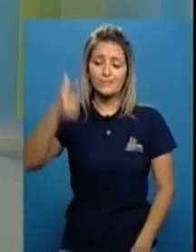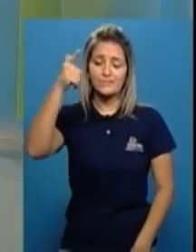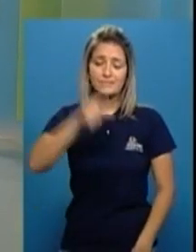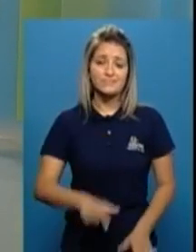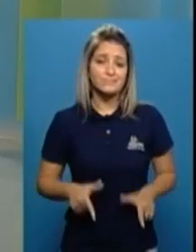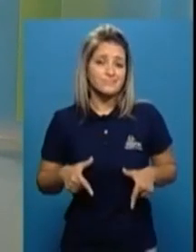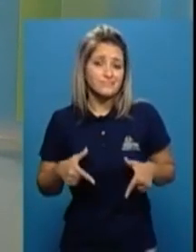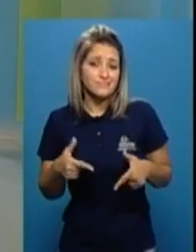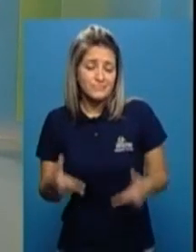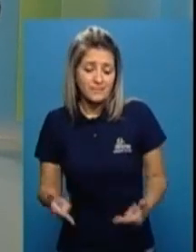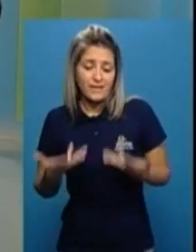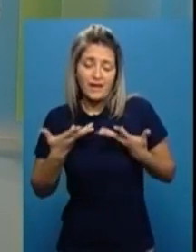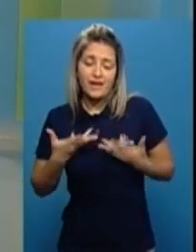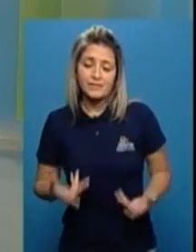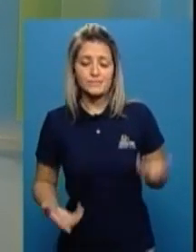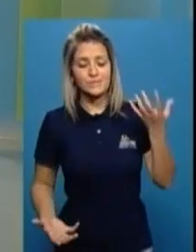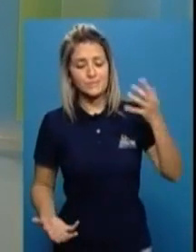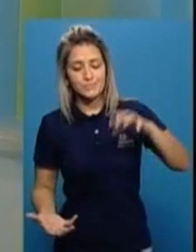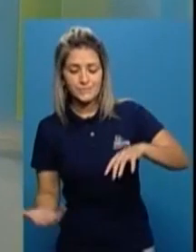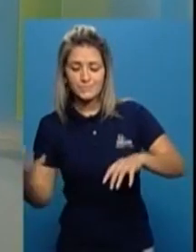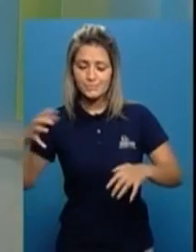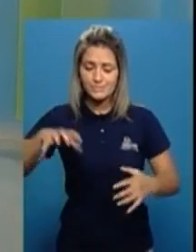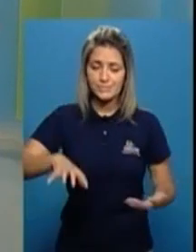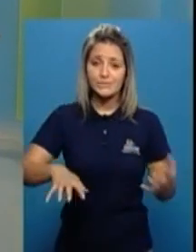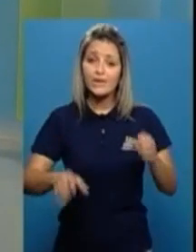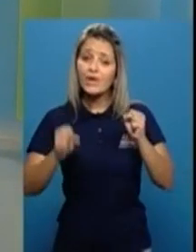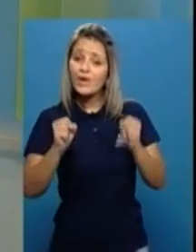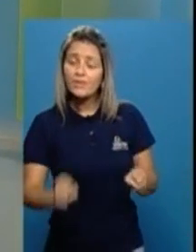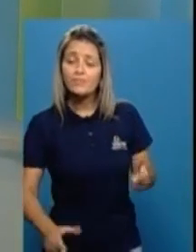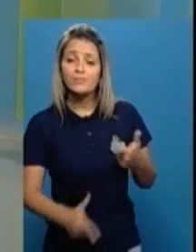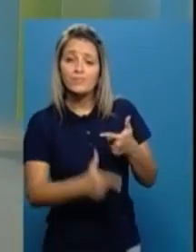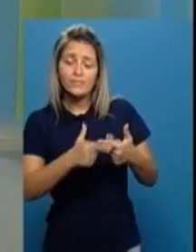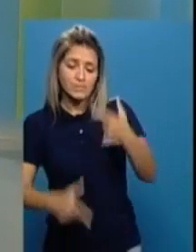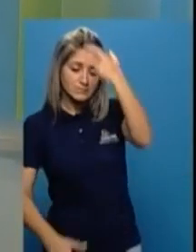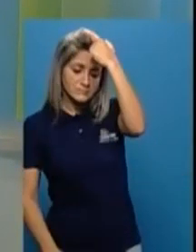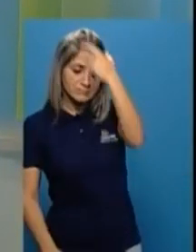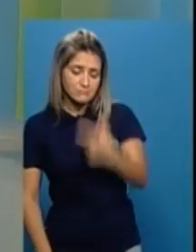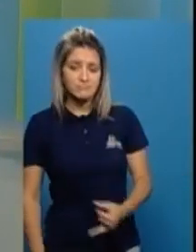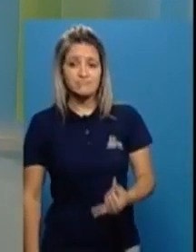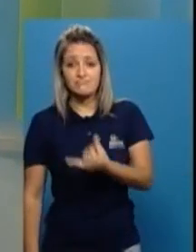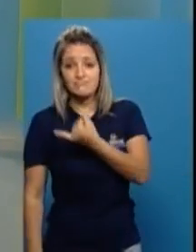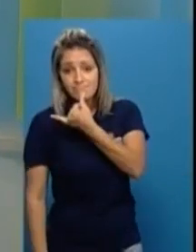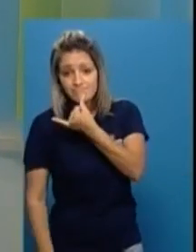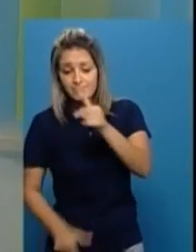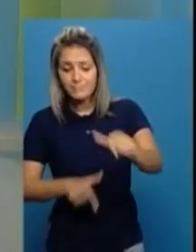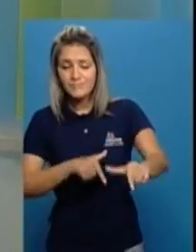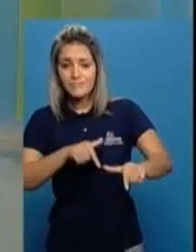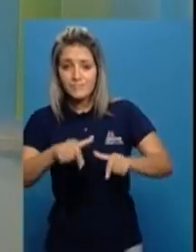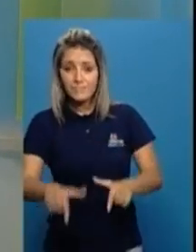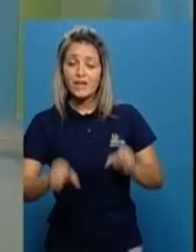repetitivas e podem levar aí a problemas de desmotivação dos trabalhadores,